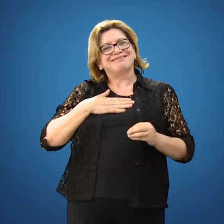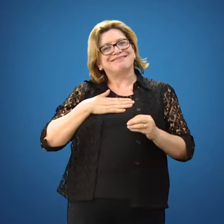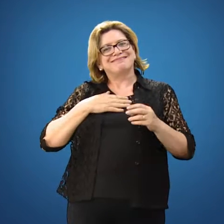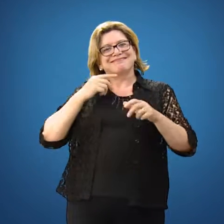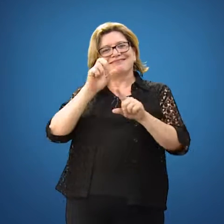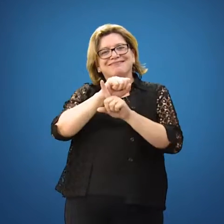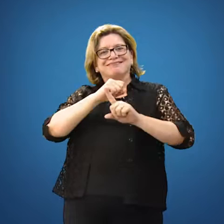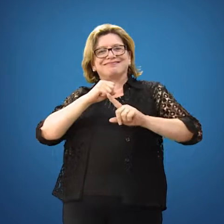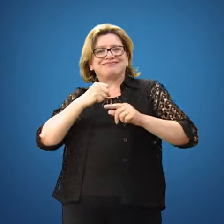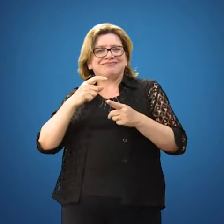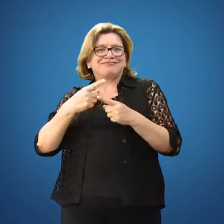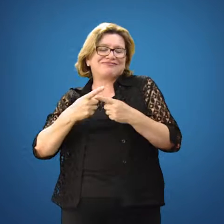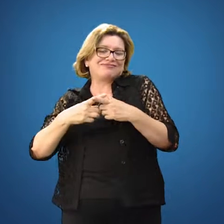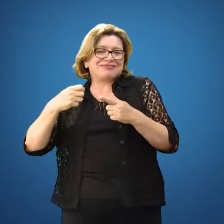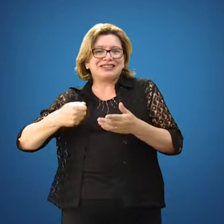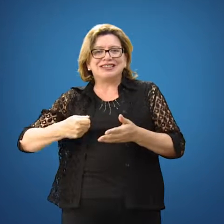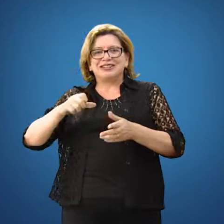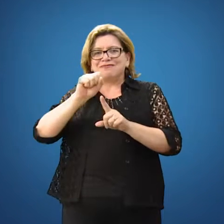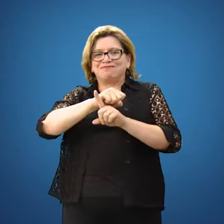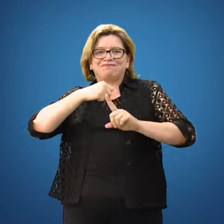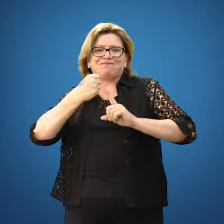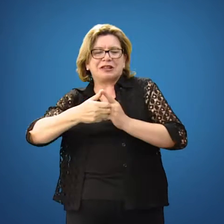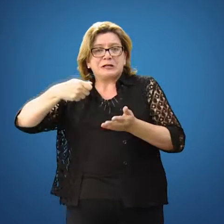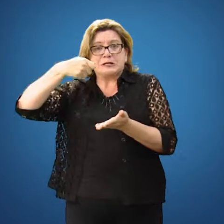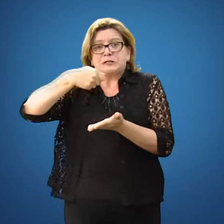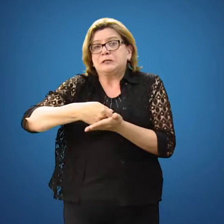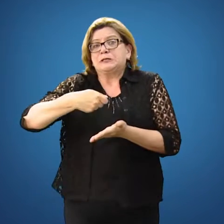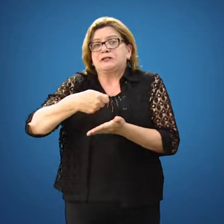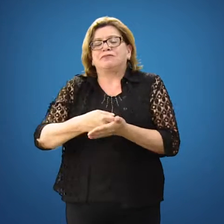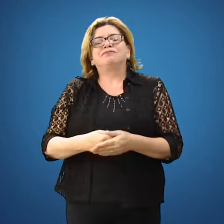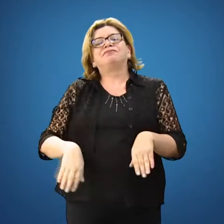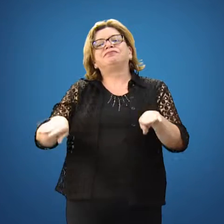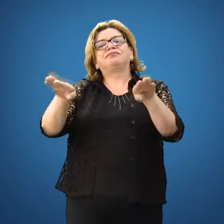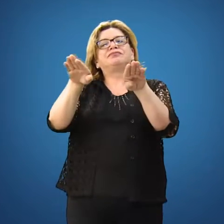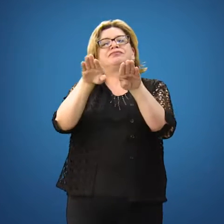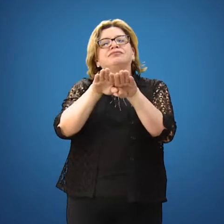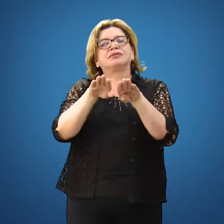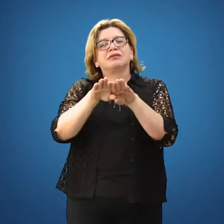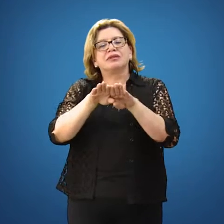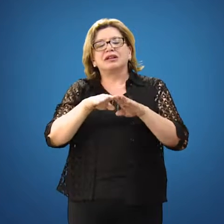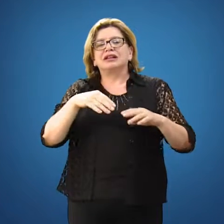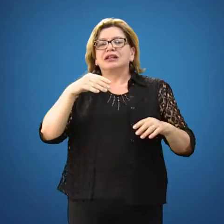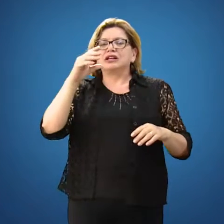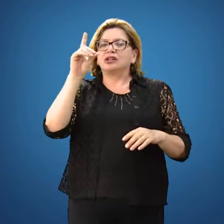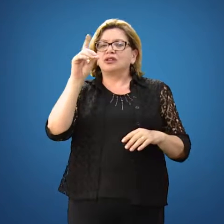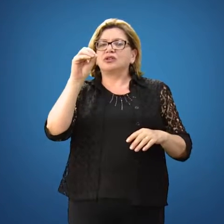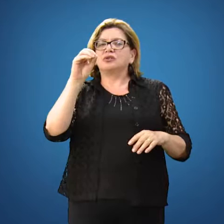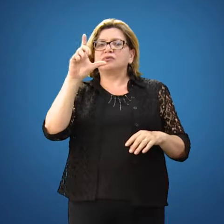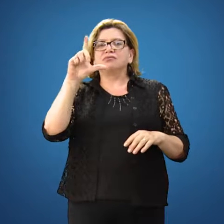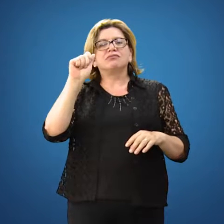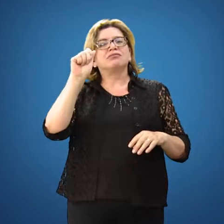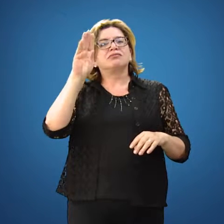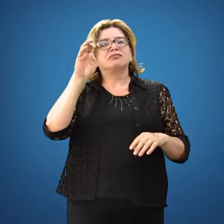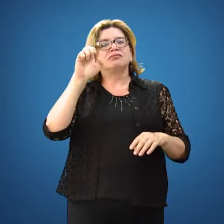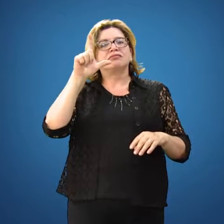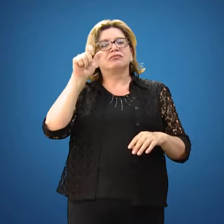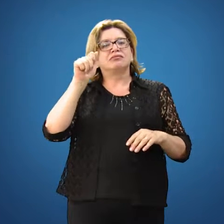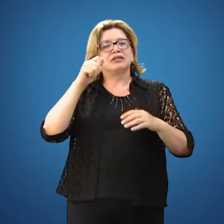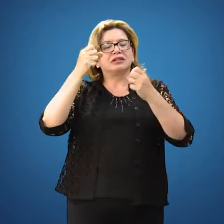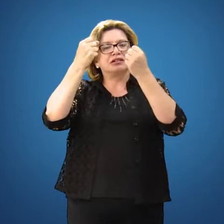da sociedade que nós estamos vivendo. Também, Dolabella, na verdade, ele coloca que